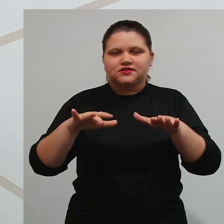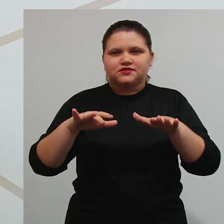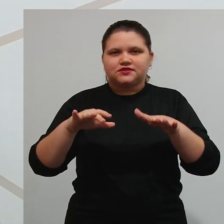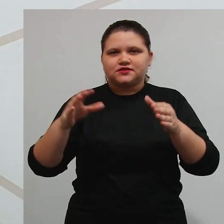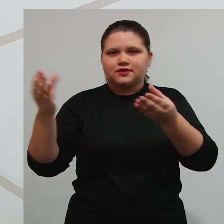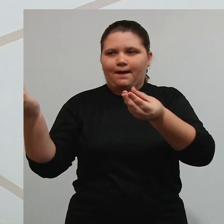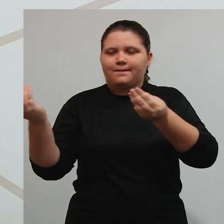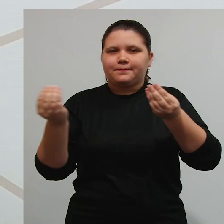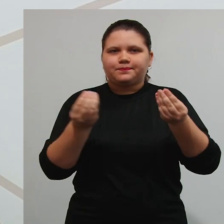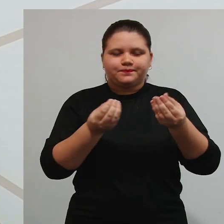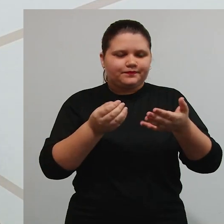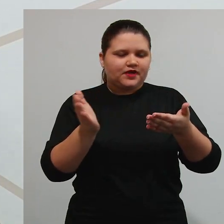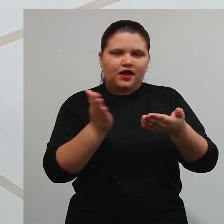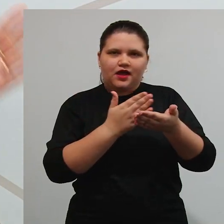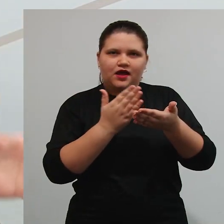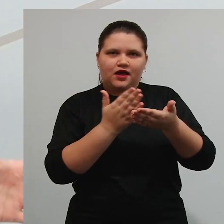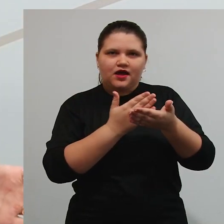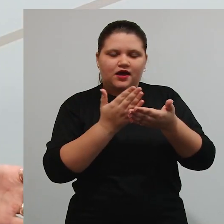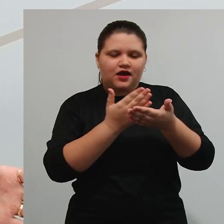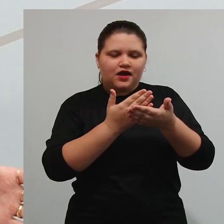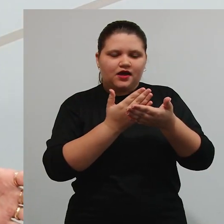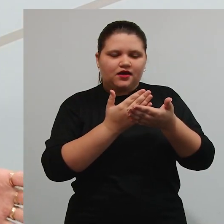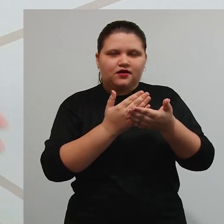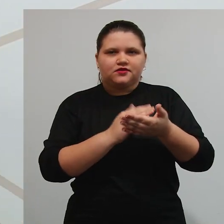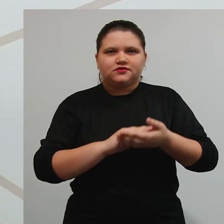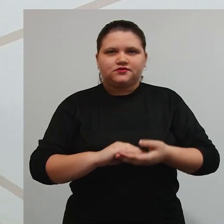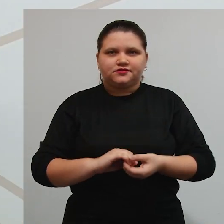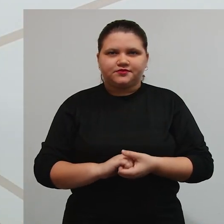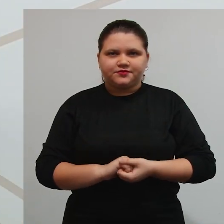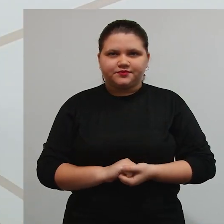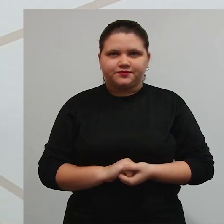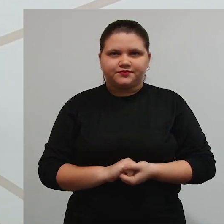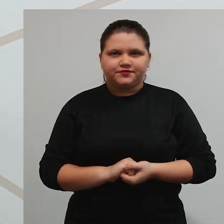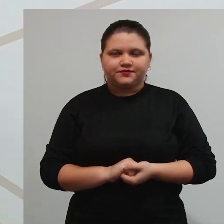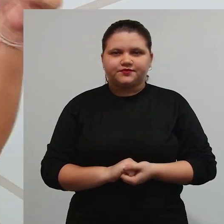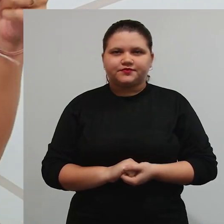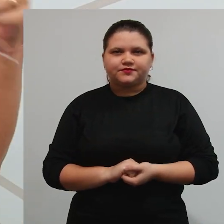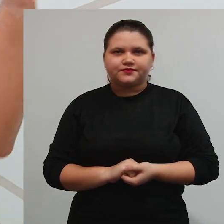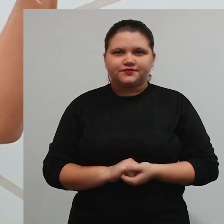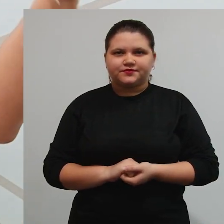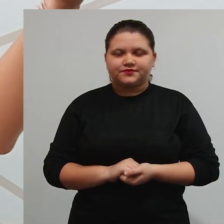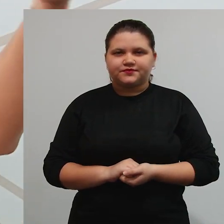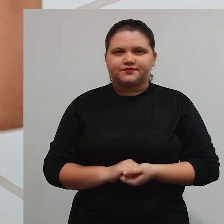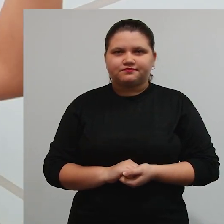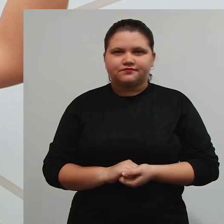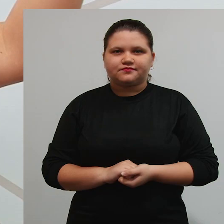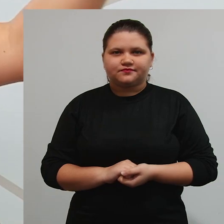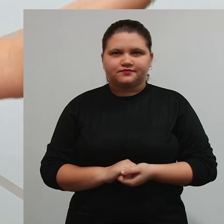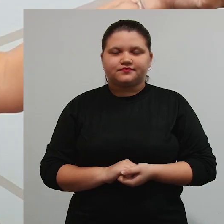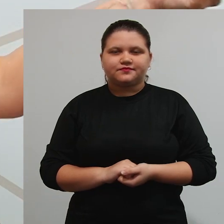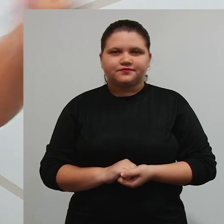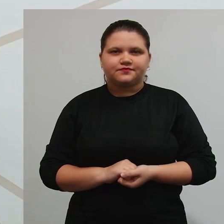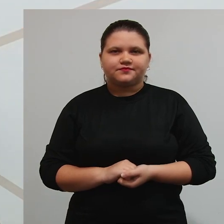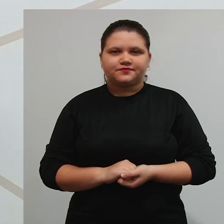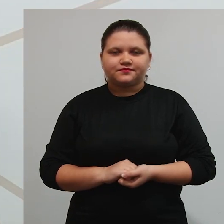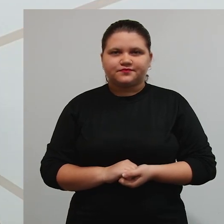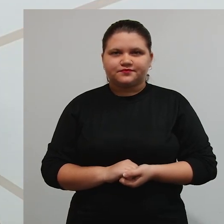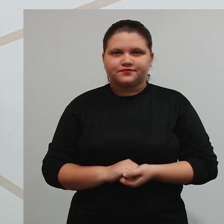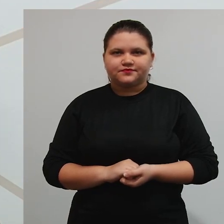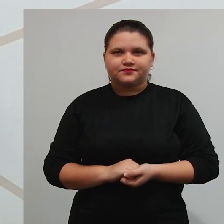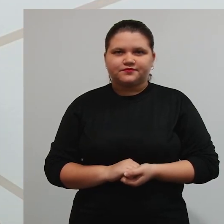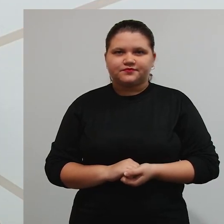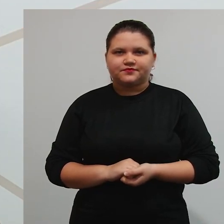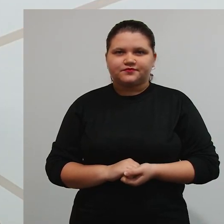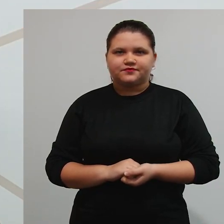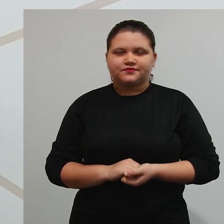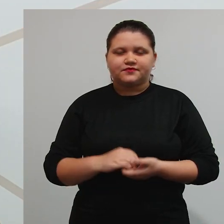esse documento citando esse autor. Portanto, é uma fofoca, o que fulano falou a respeito de.